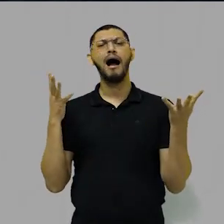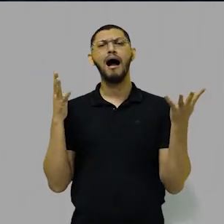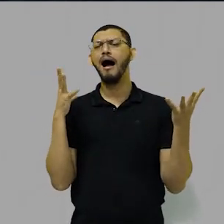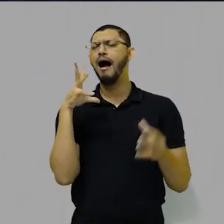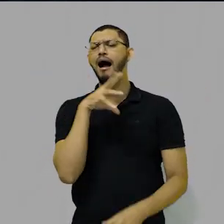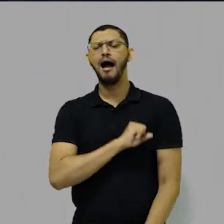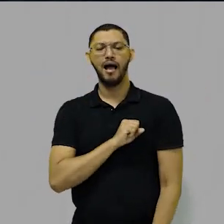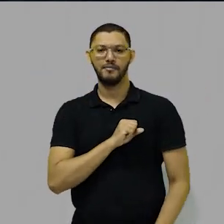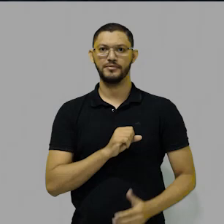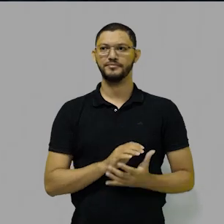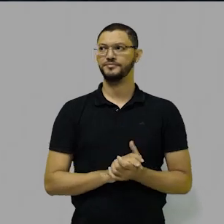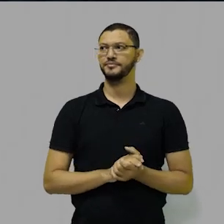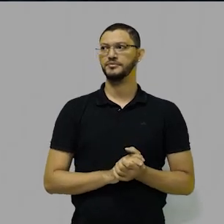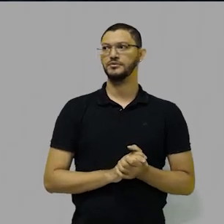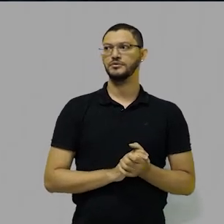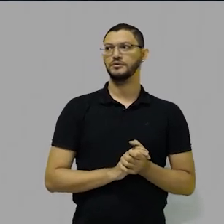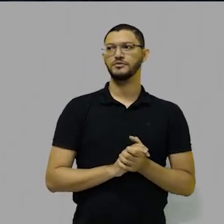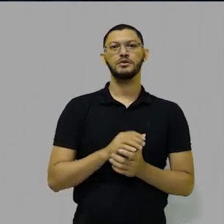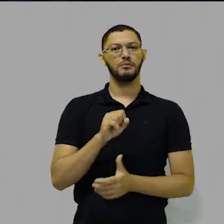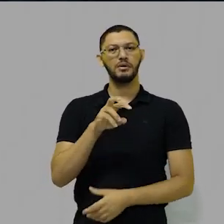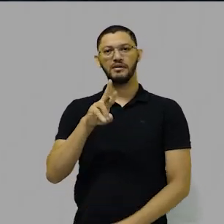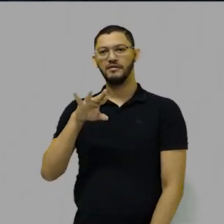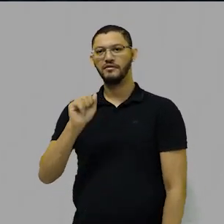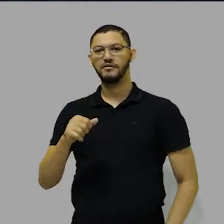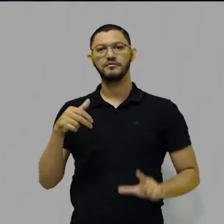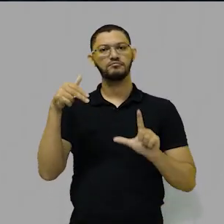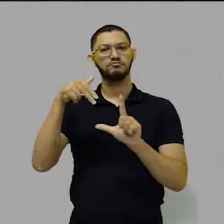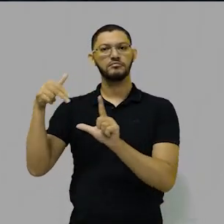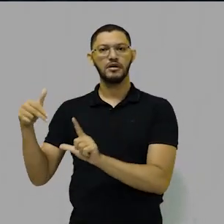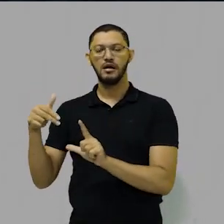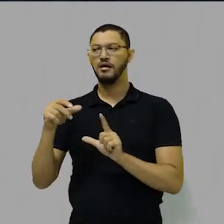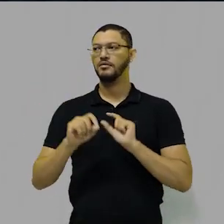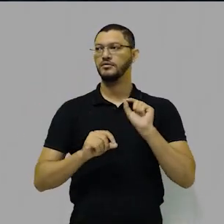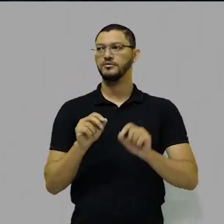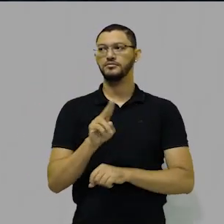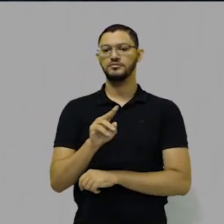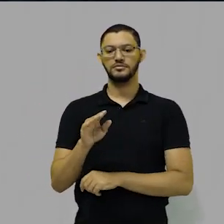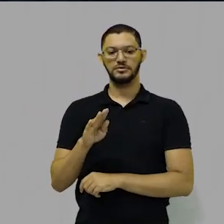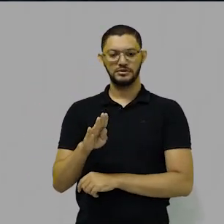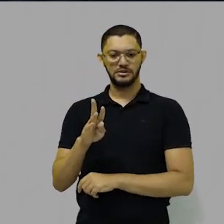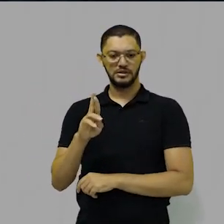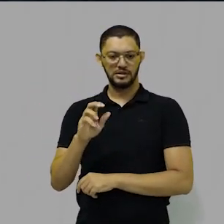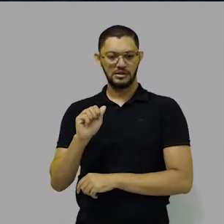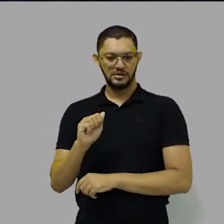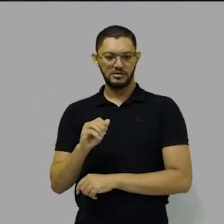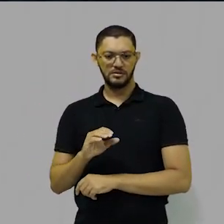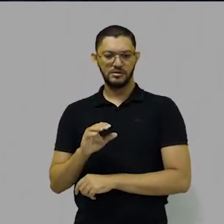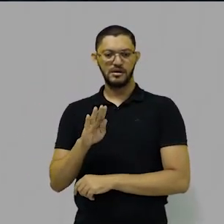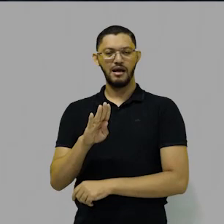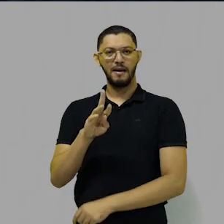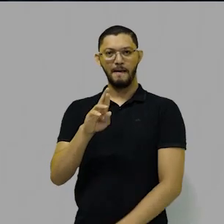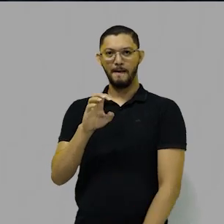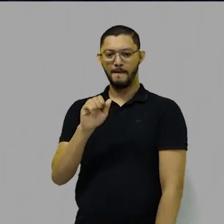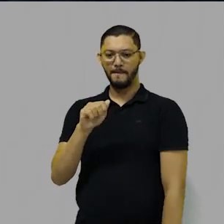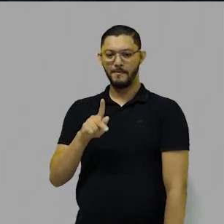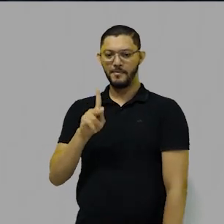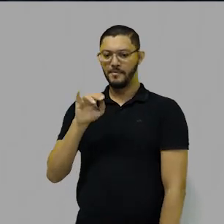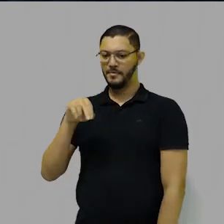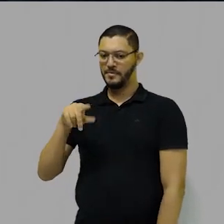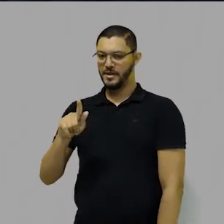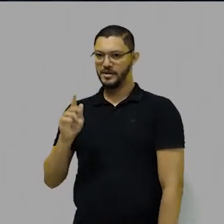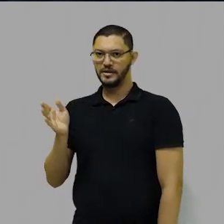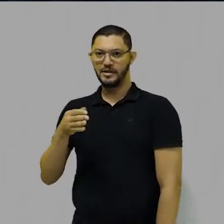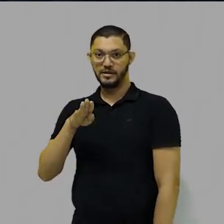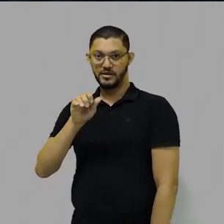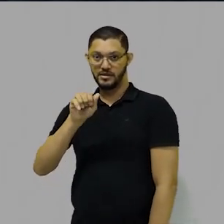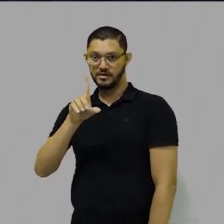cinema. E uma série muito comentada é a série chamada de Breaking Bad. Com certeza a maioria de vocês